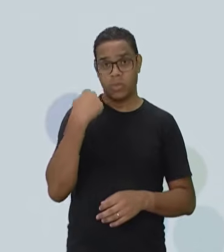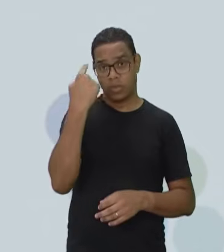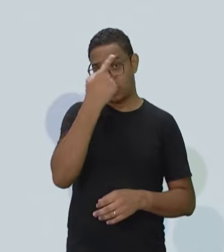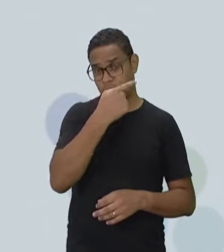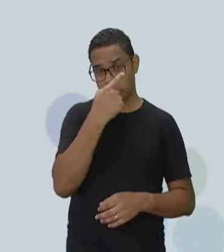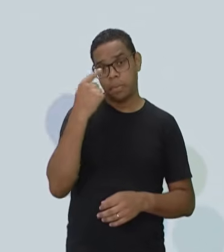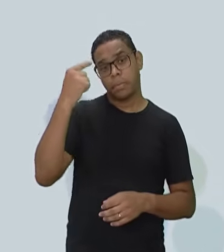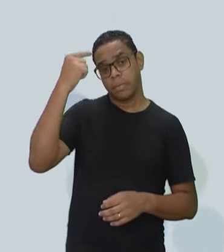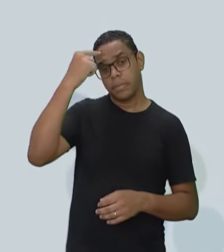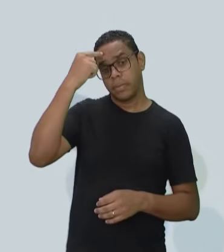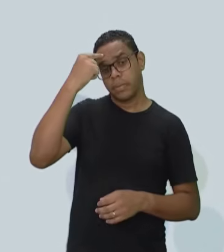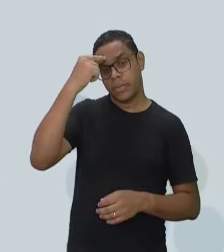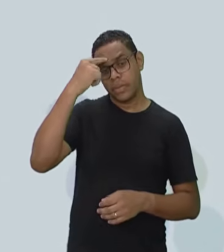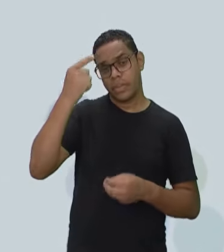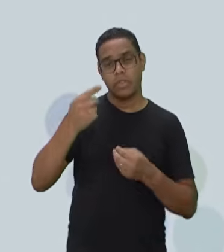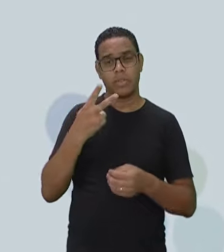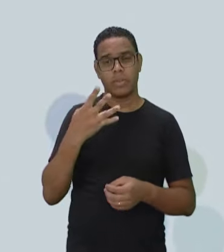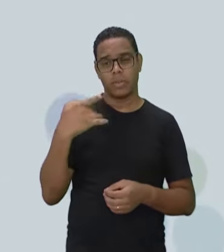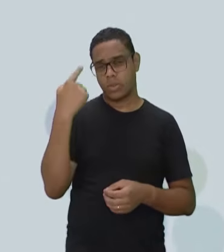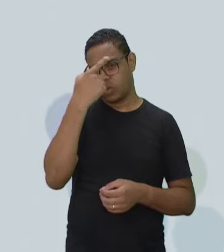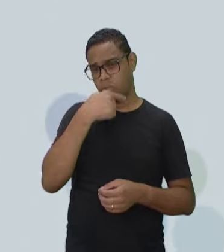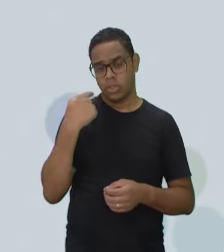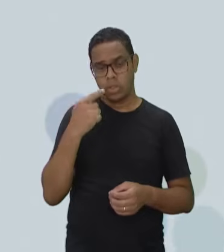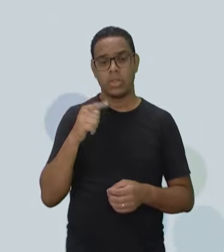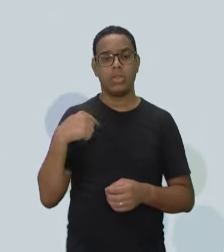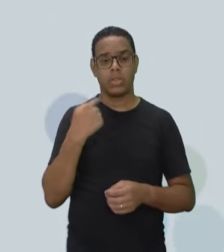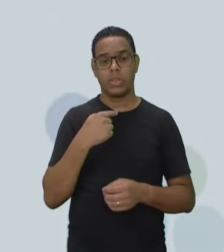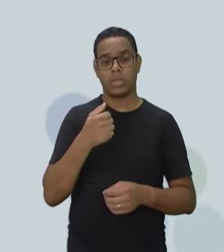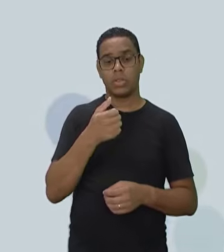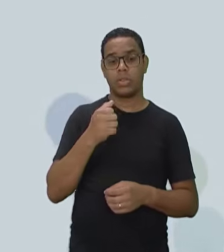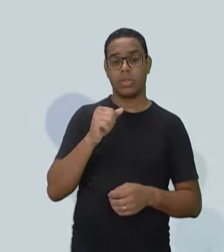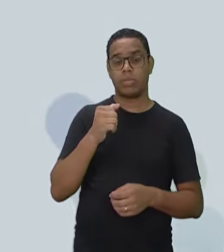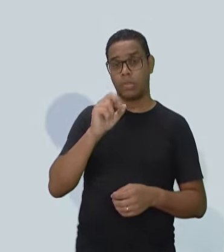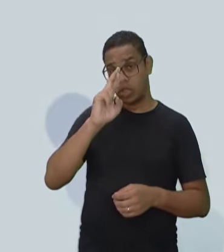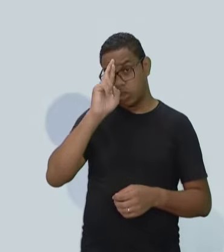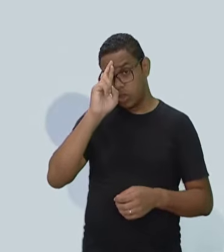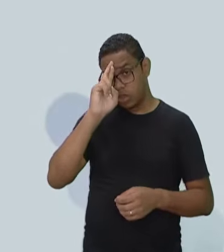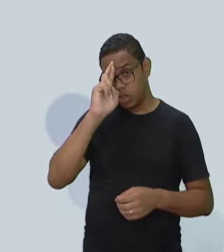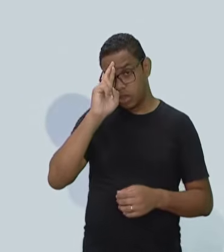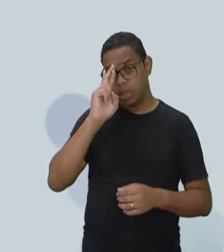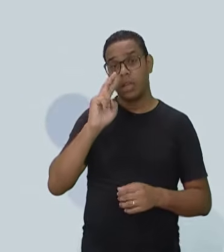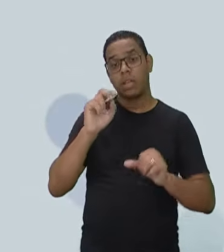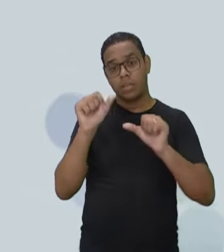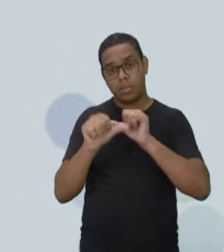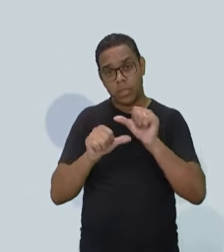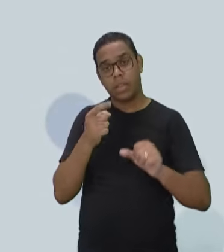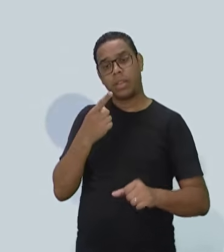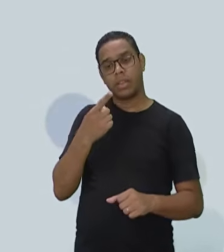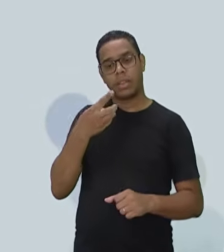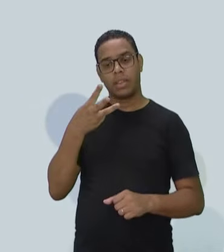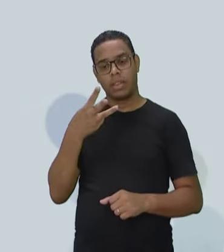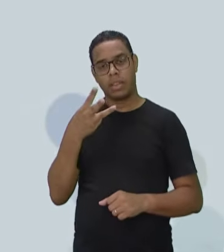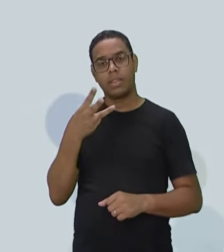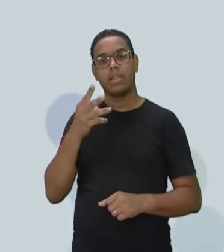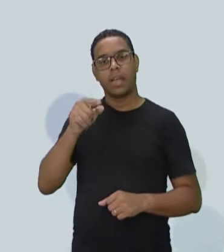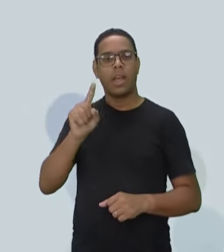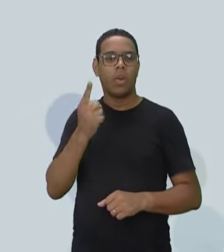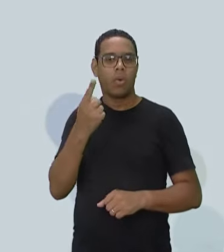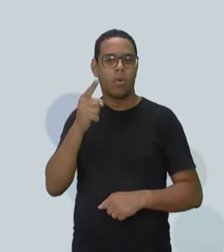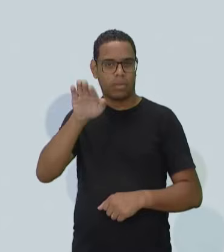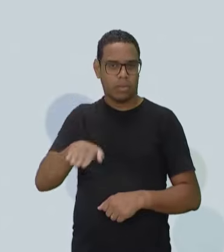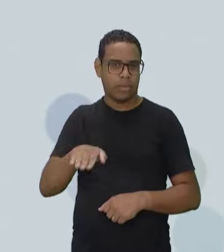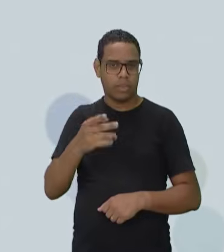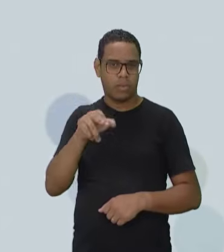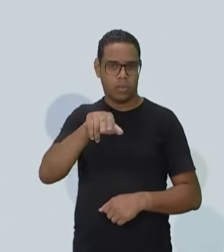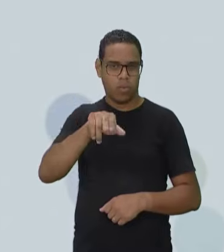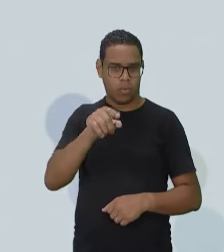dia, pensando nas 24 horas do dia, a gente avança das 12 horas, meio-dia, para as 13 horas, que é 1h da